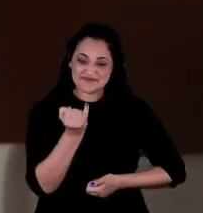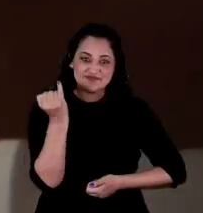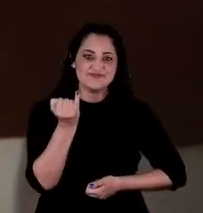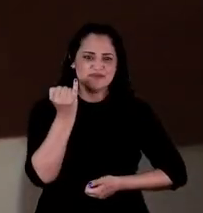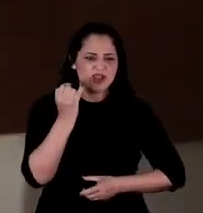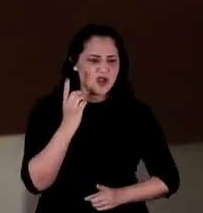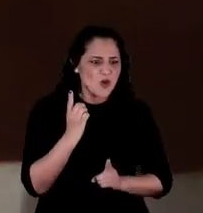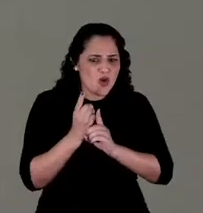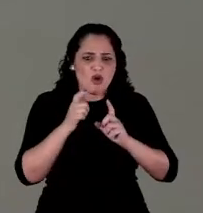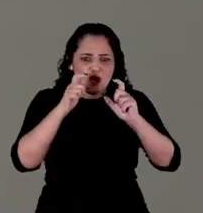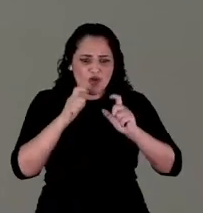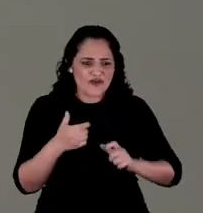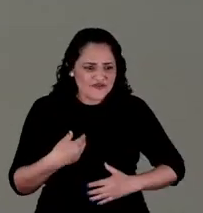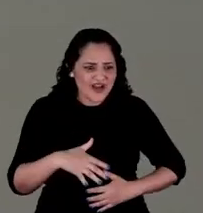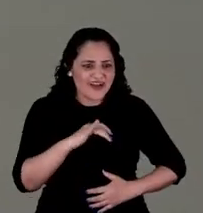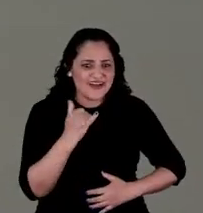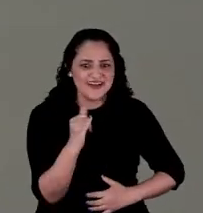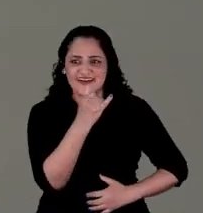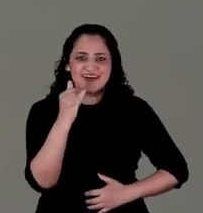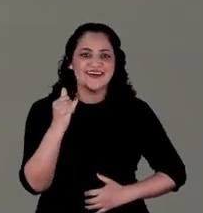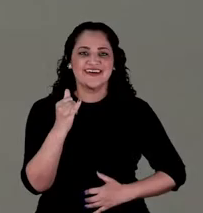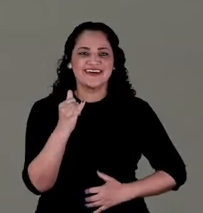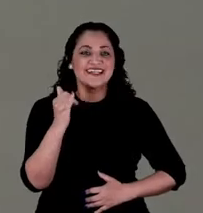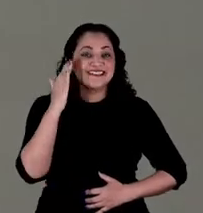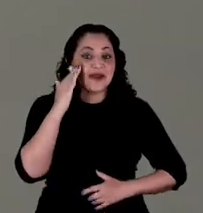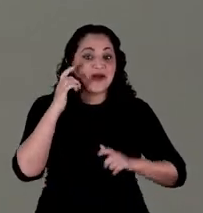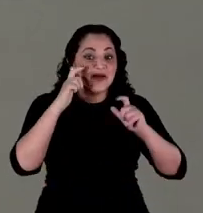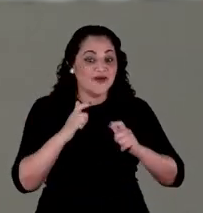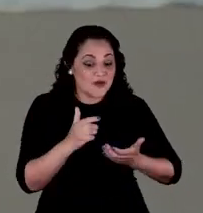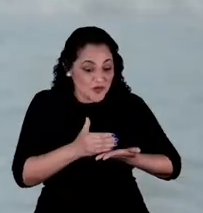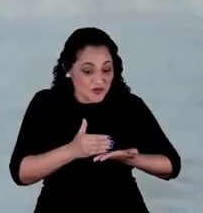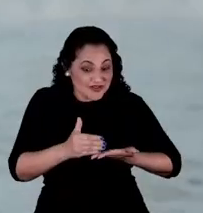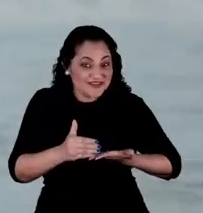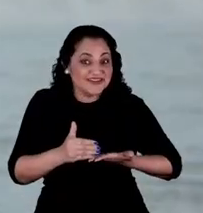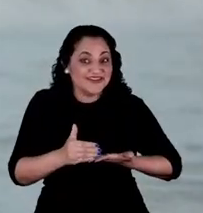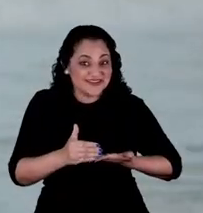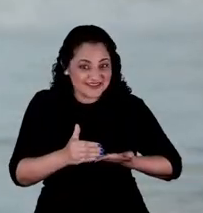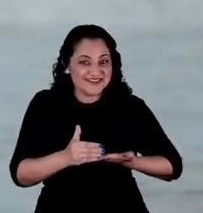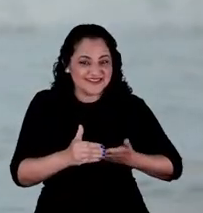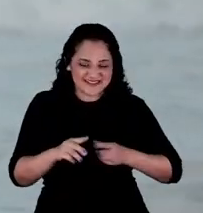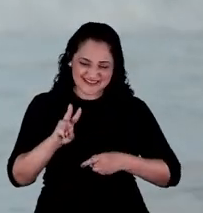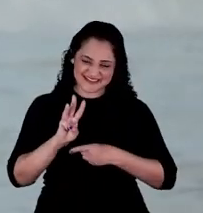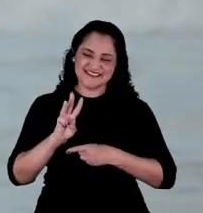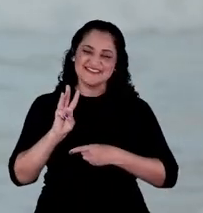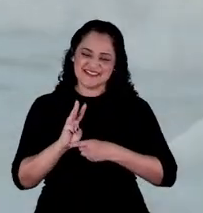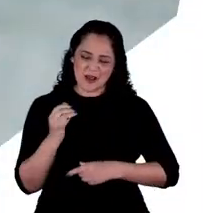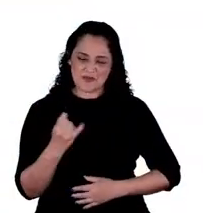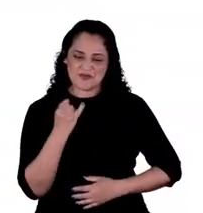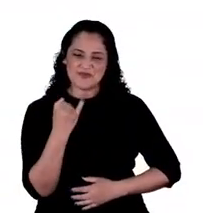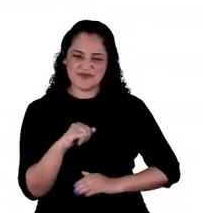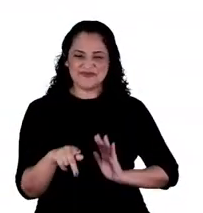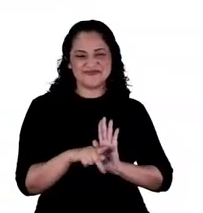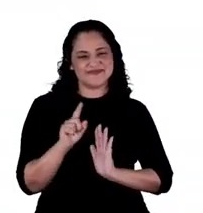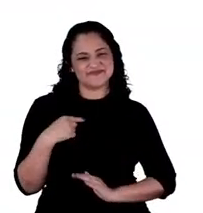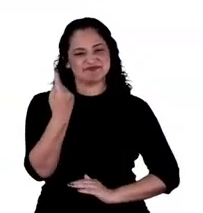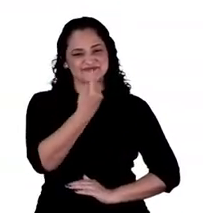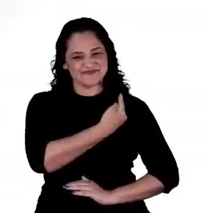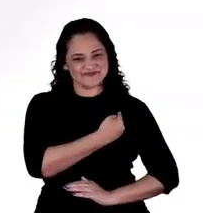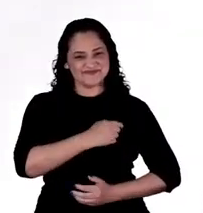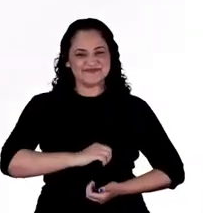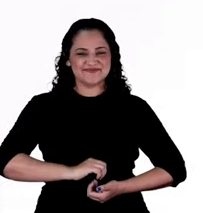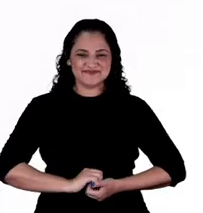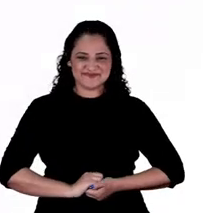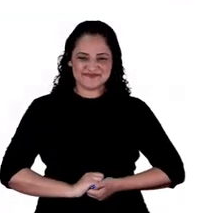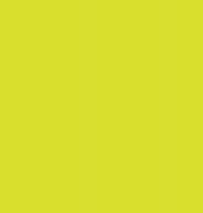e tão importante quanto descobrir para onde ela vai essa ver de onde ela vem Shell energia